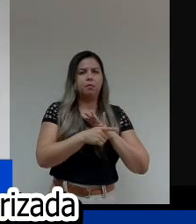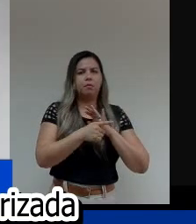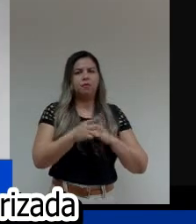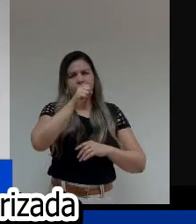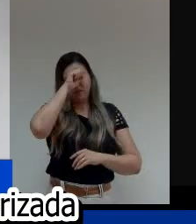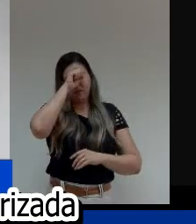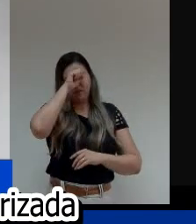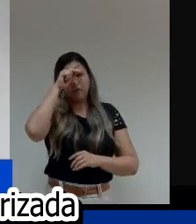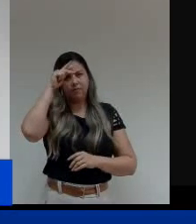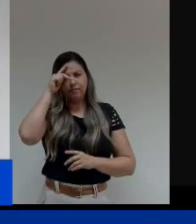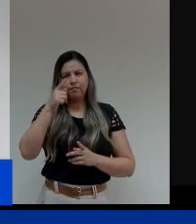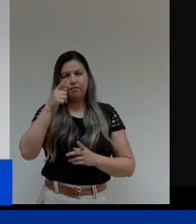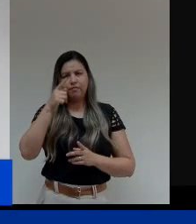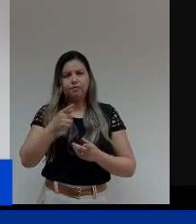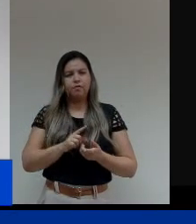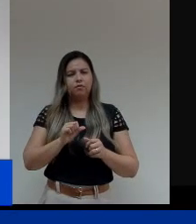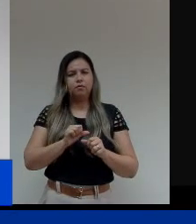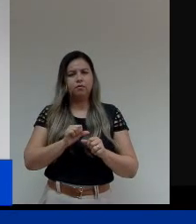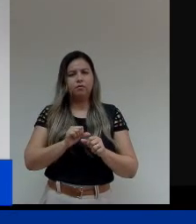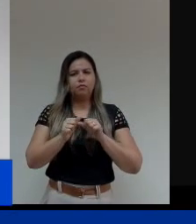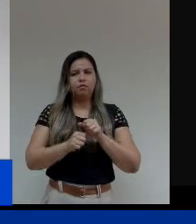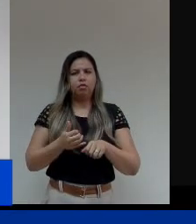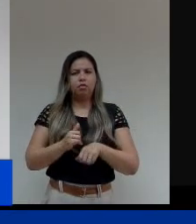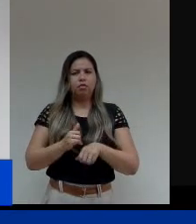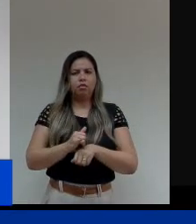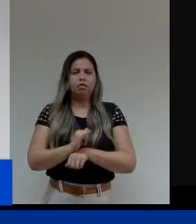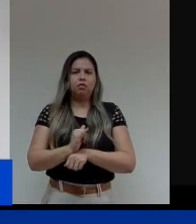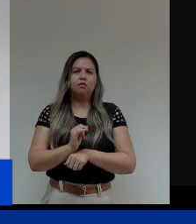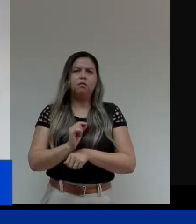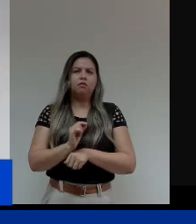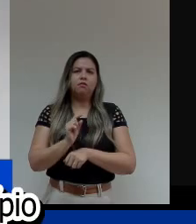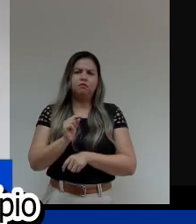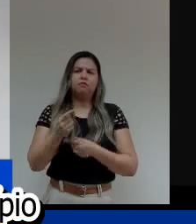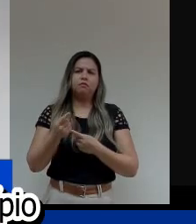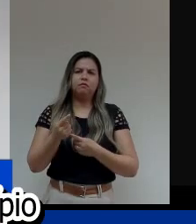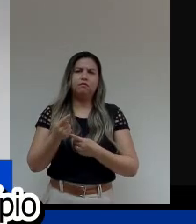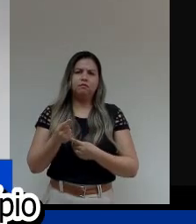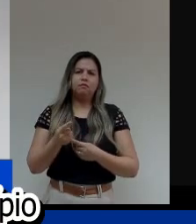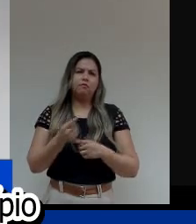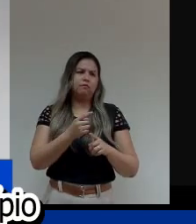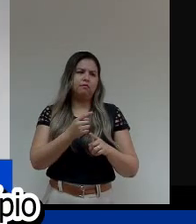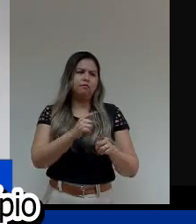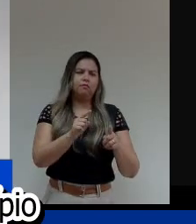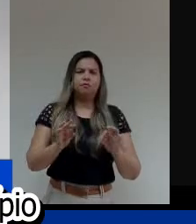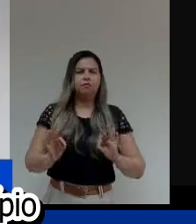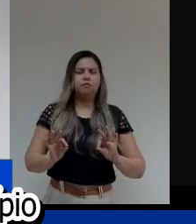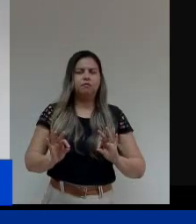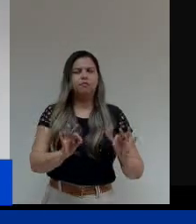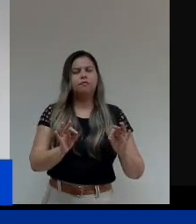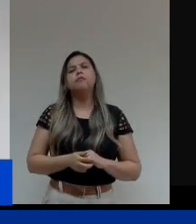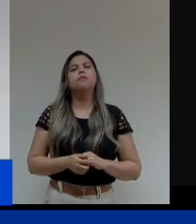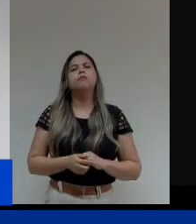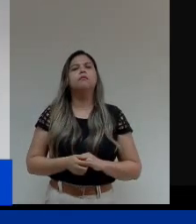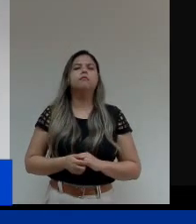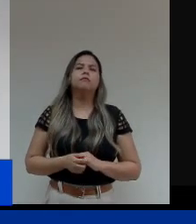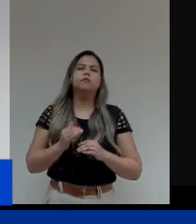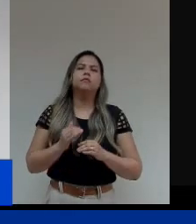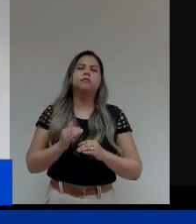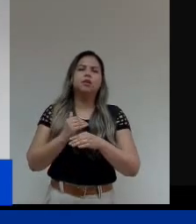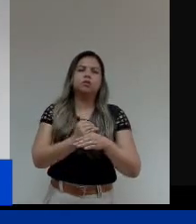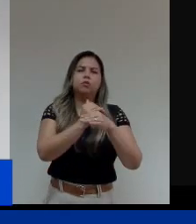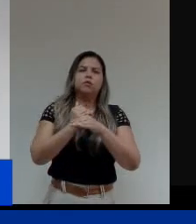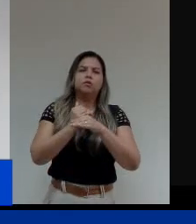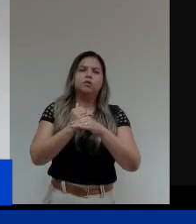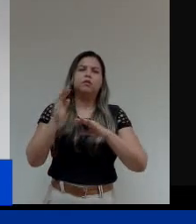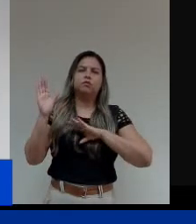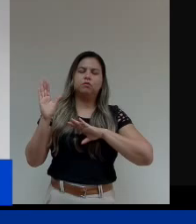não restou caracterizada a propaganda institucional. A igualdade entre os candidatos é um princípio fundamental no